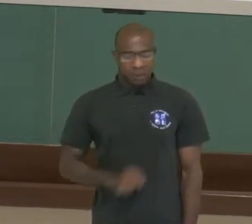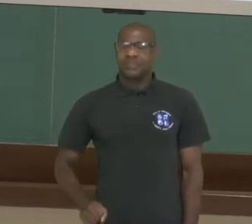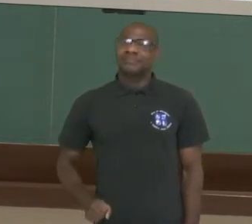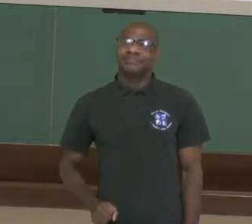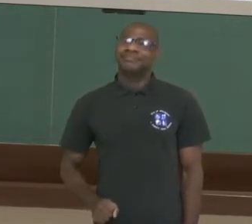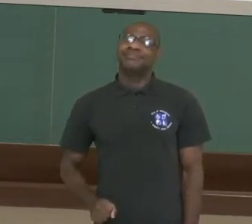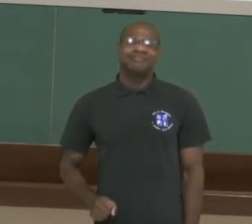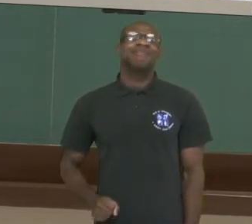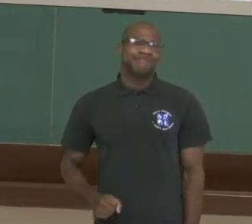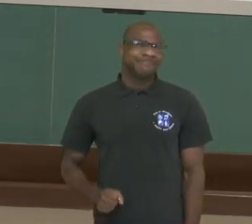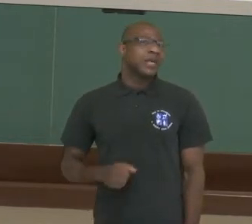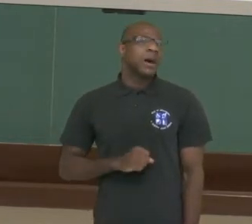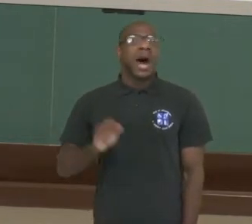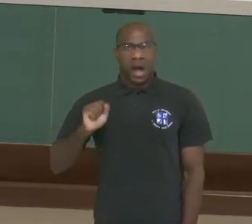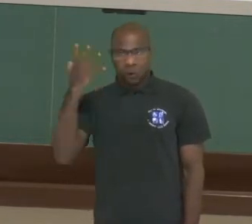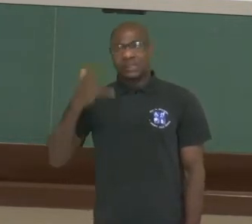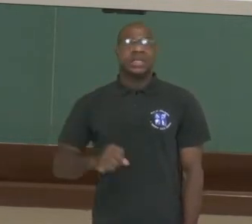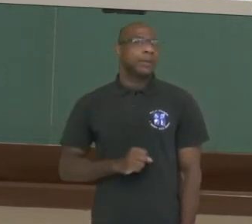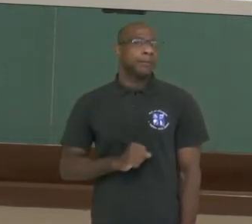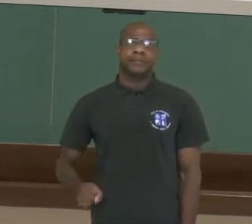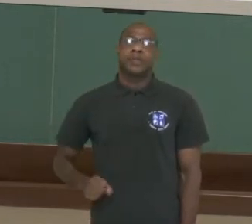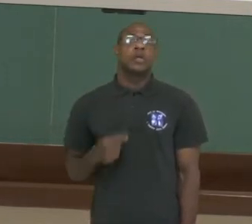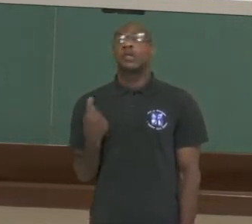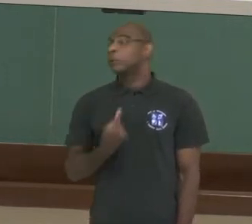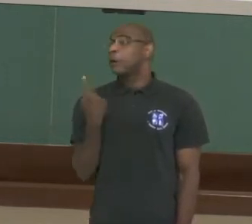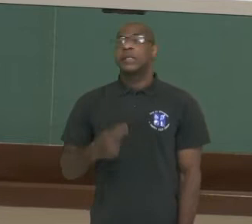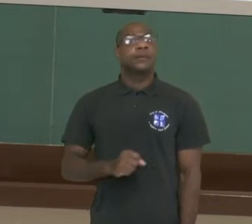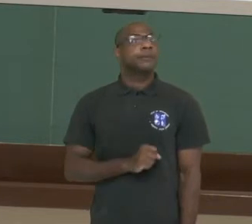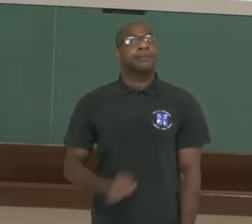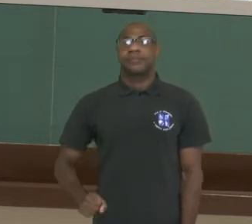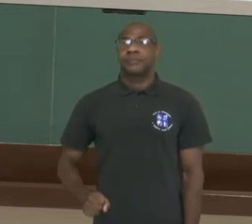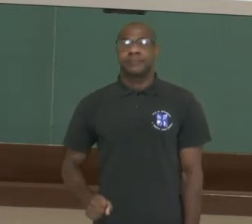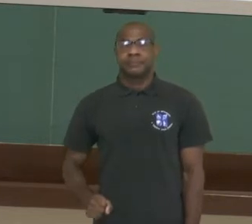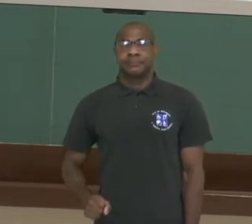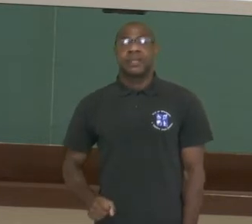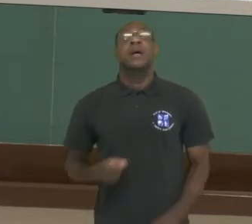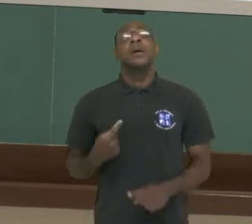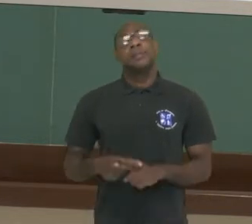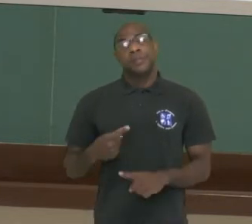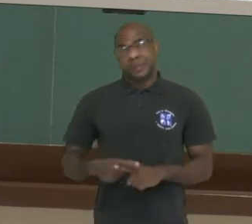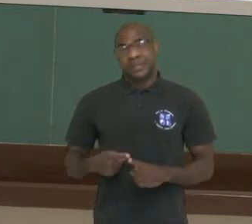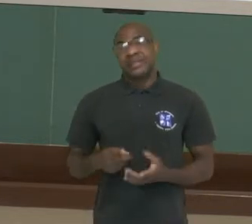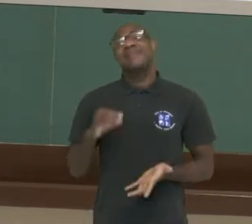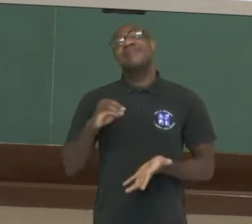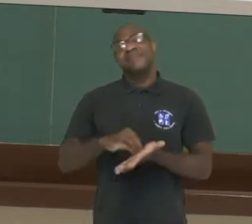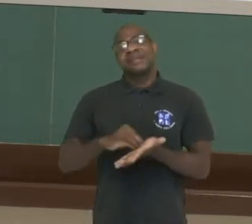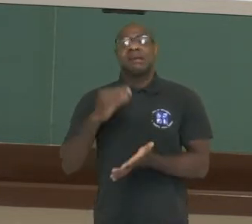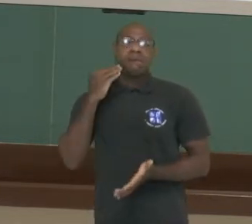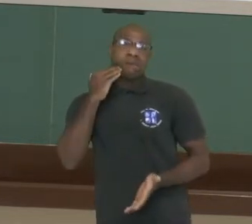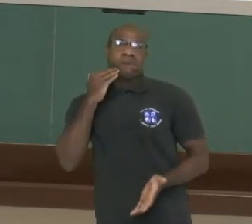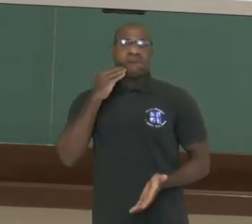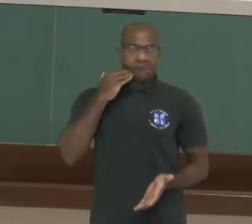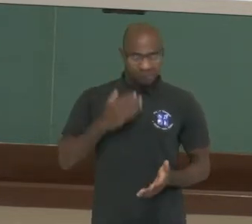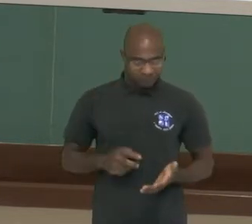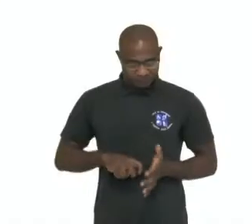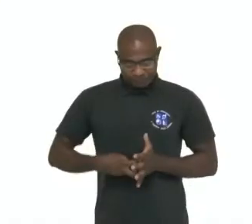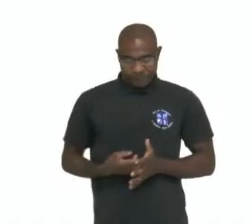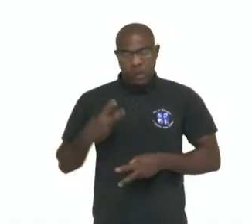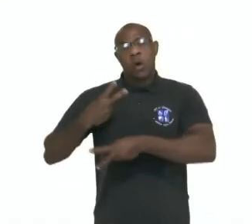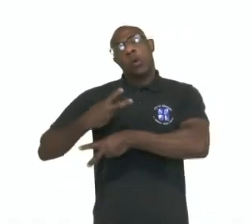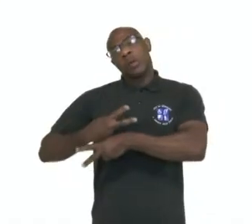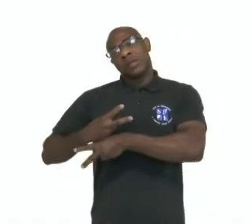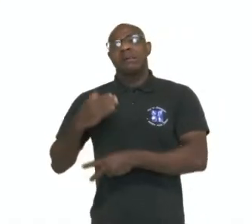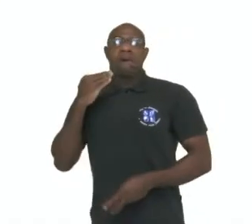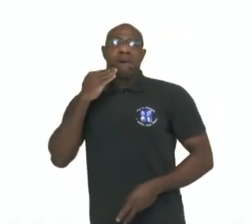talvez este aborto seja provindo de uma má formação cromossômica. Então, a maior parte